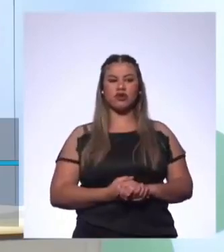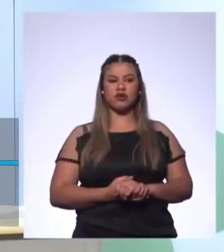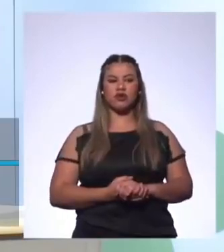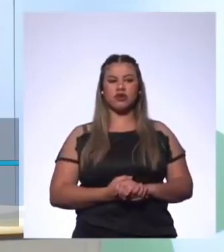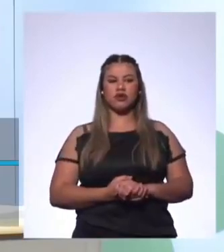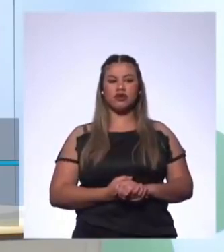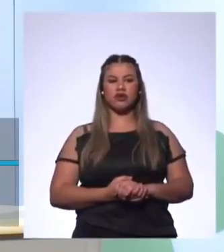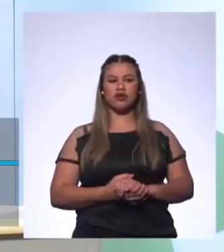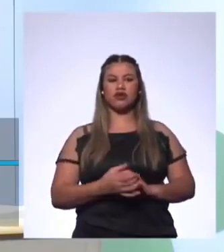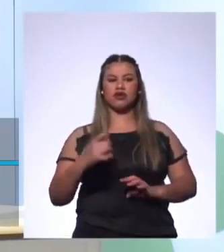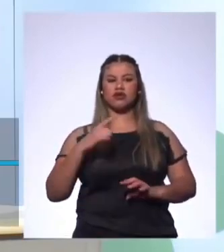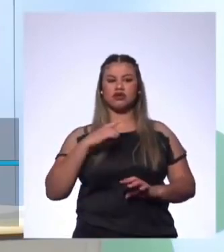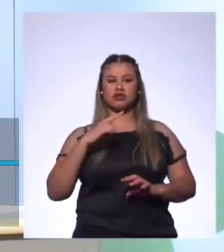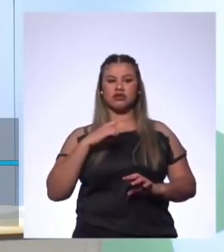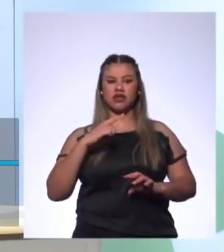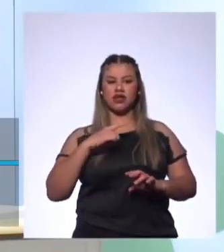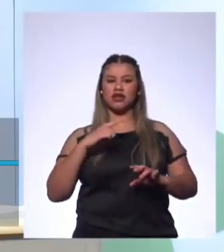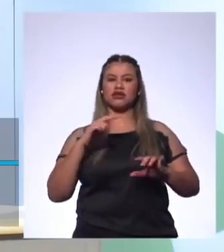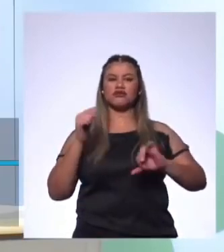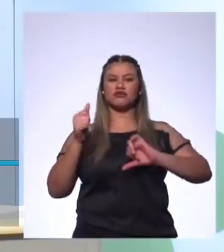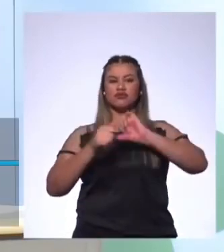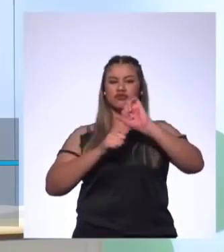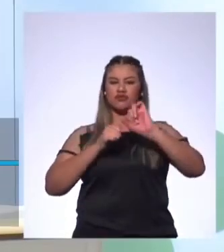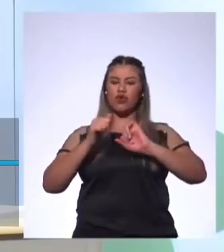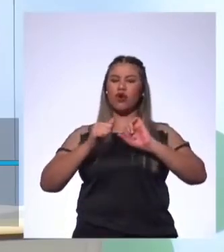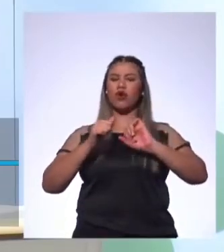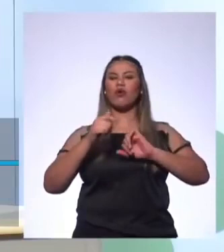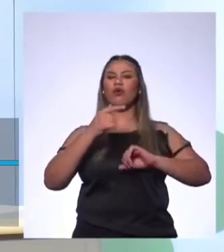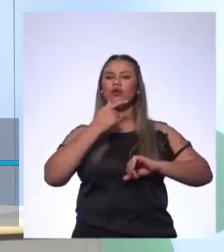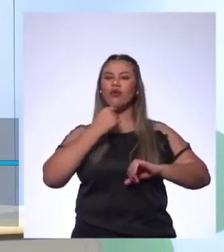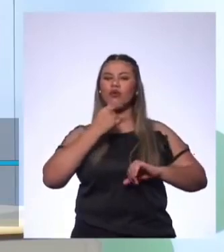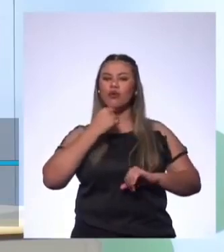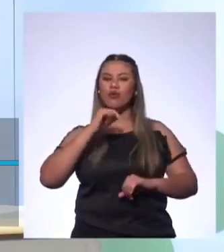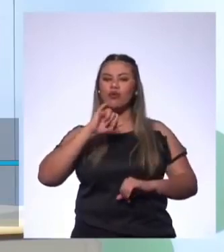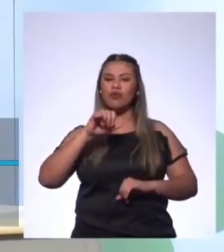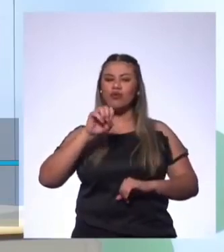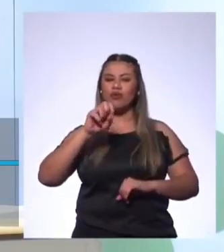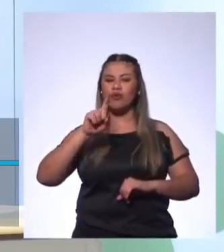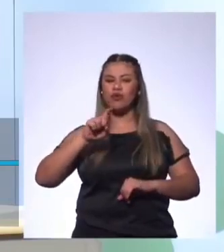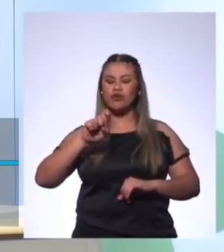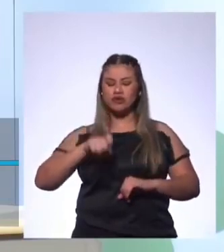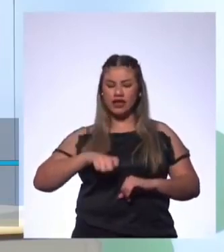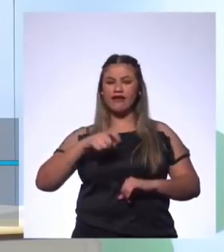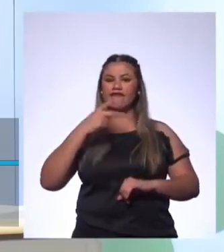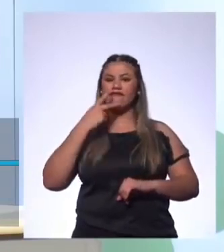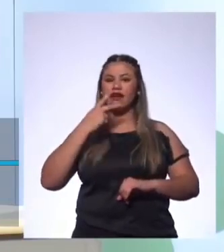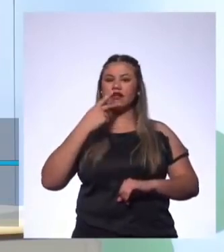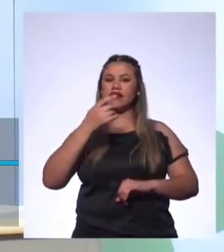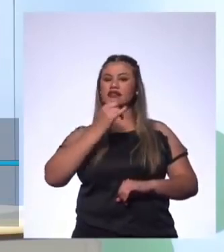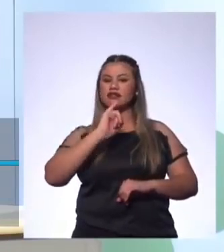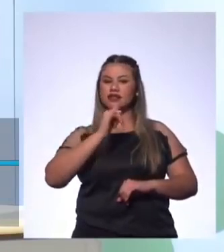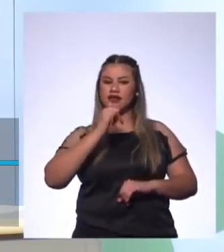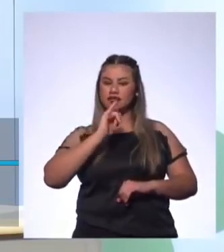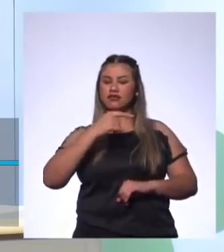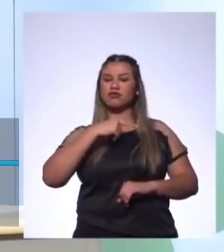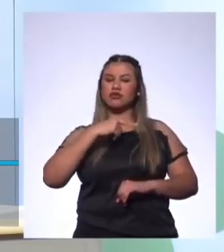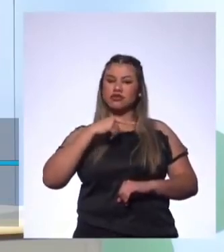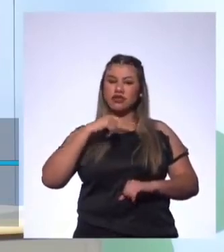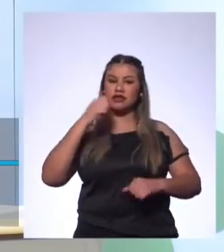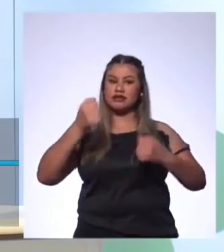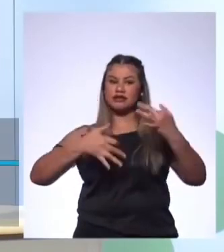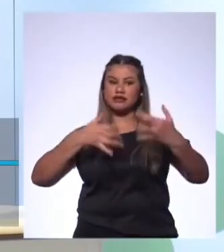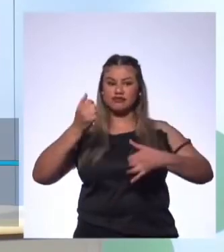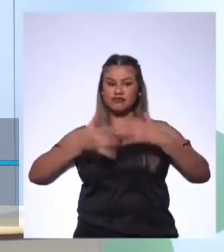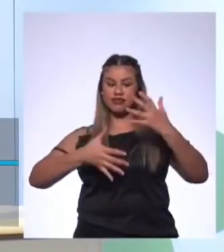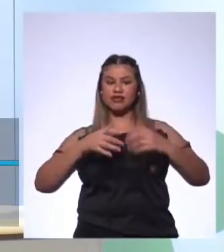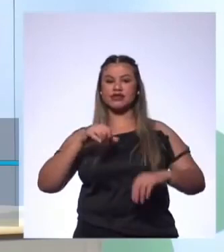Aí tem uma controvérsia aí. O José fala que tem narrador, e o Pedro também fala que o narrador explica tudo na história. A